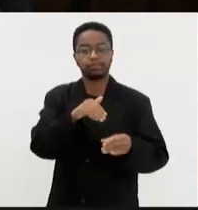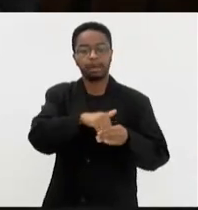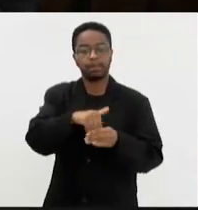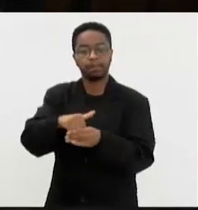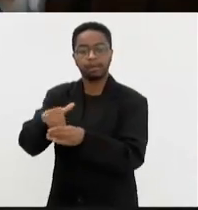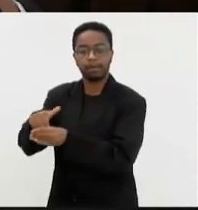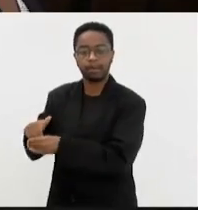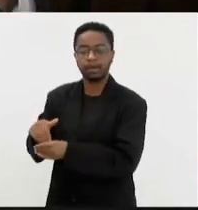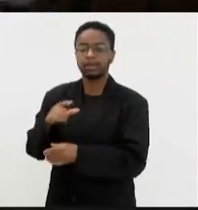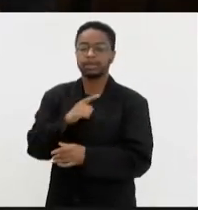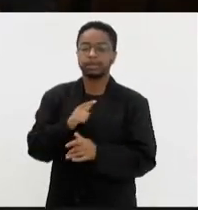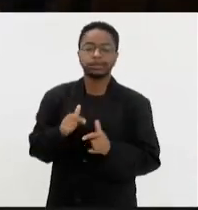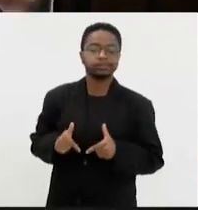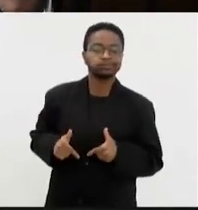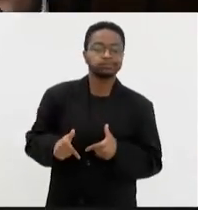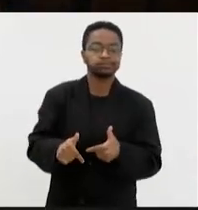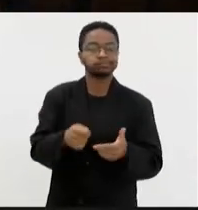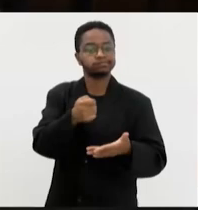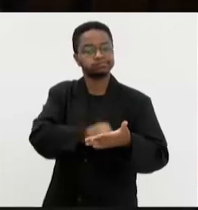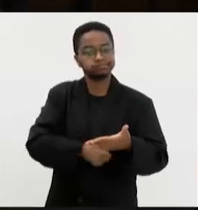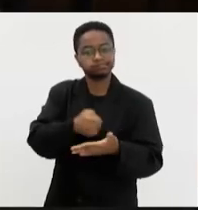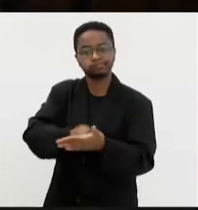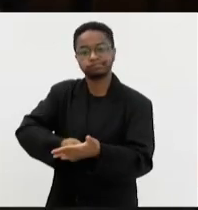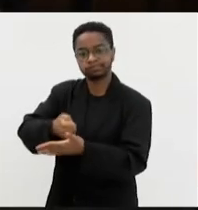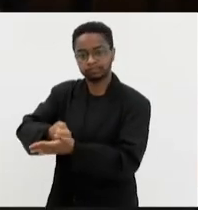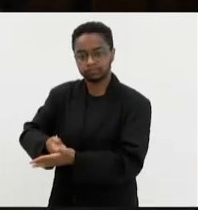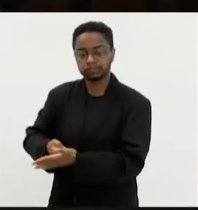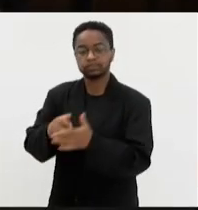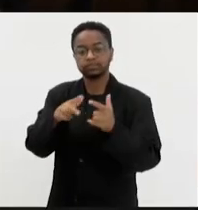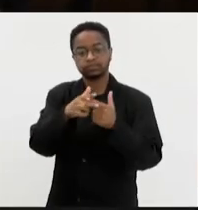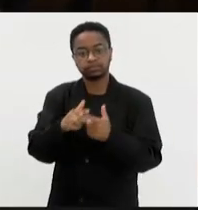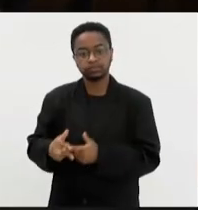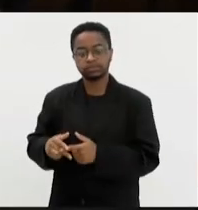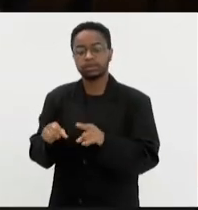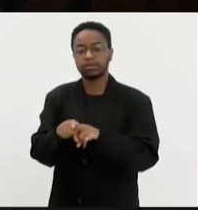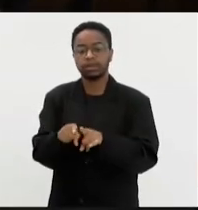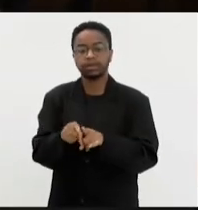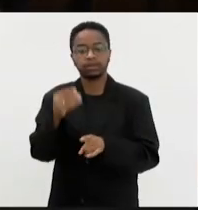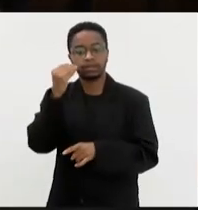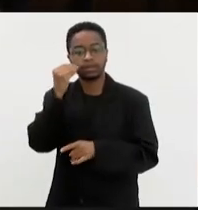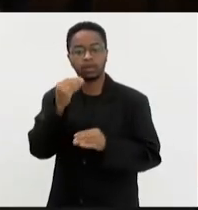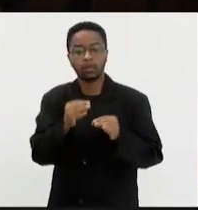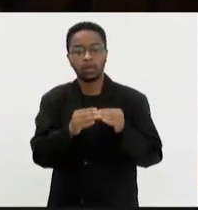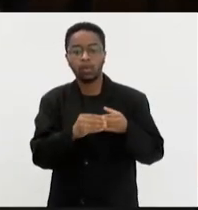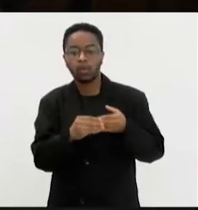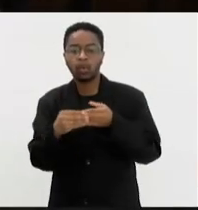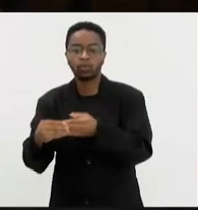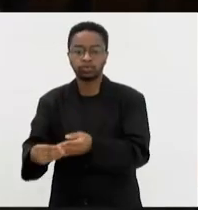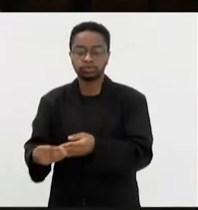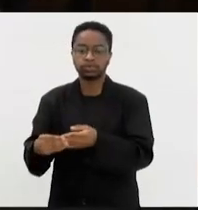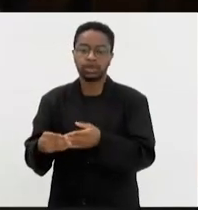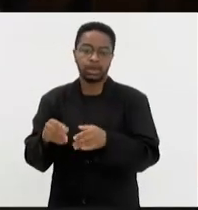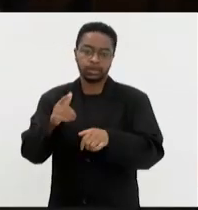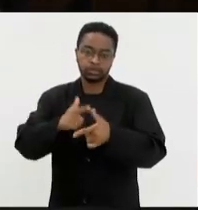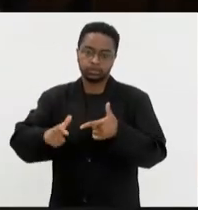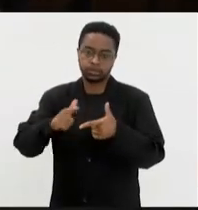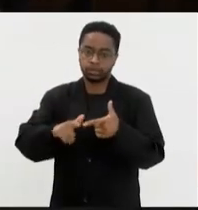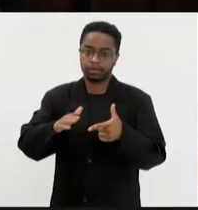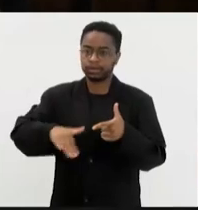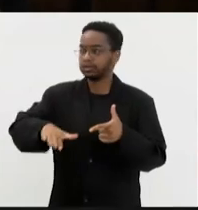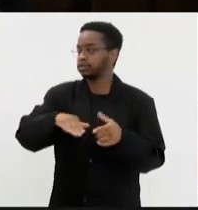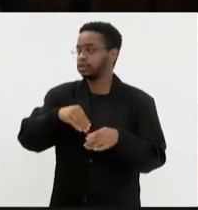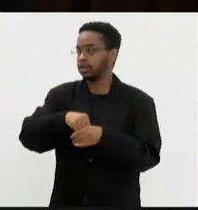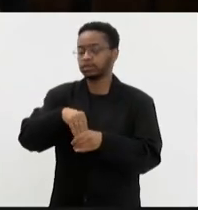eh incisiva e mais aperfeiçoada em conduzir este eh essa patologia do processo eleitoral